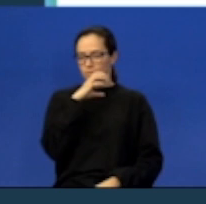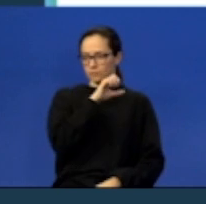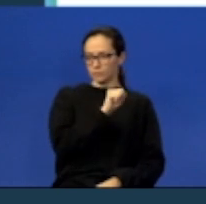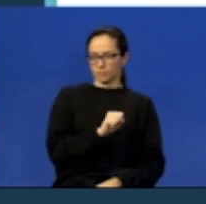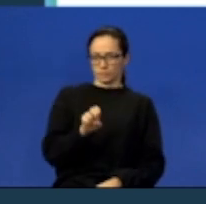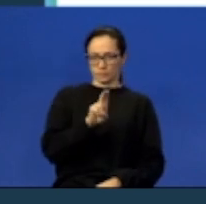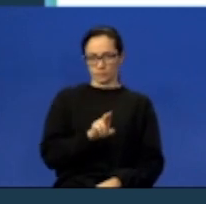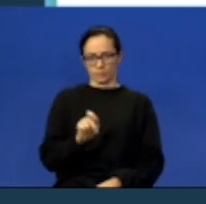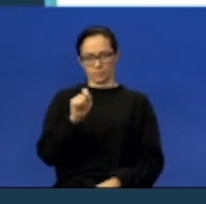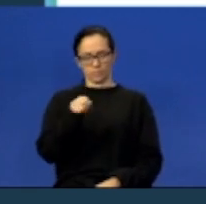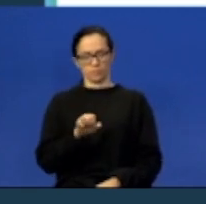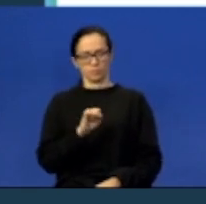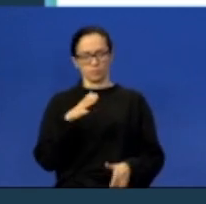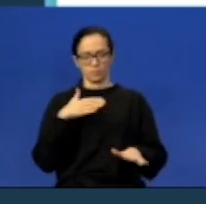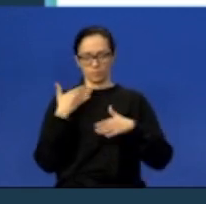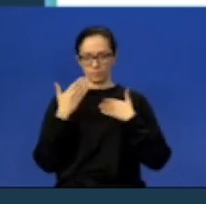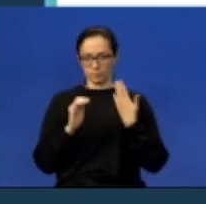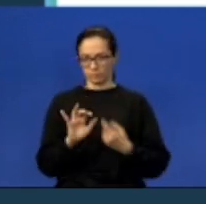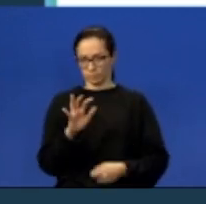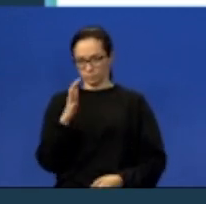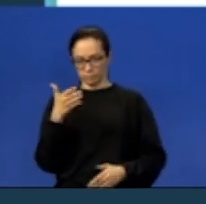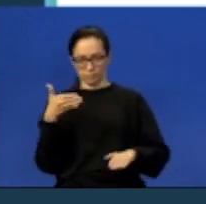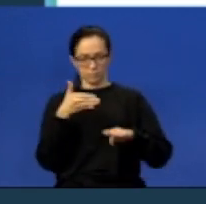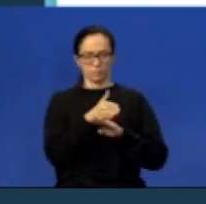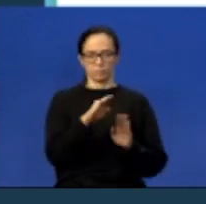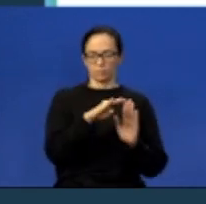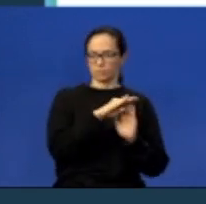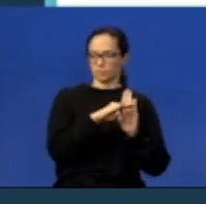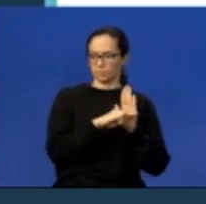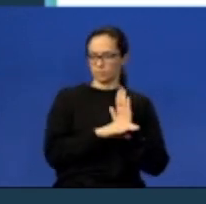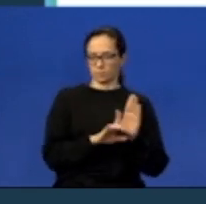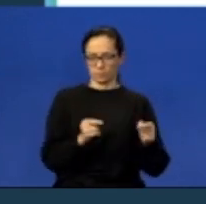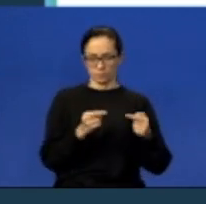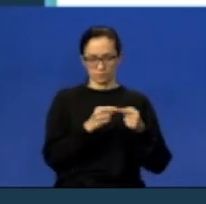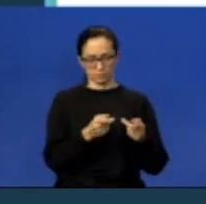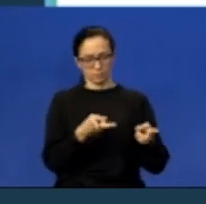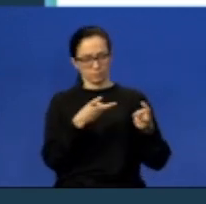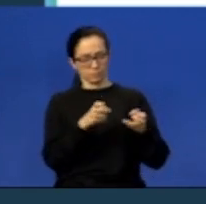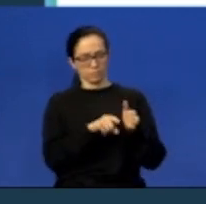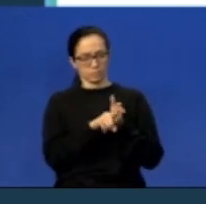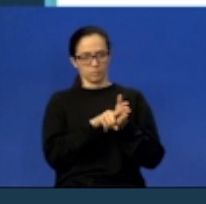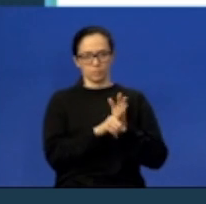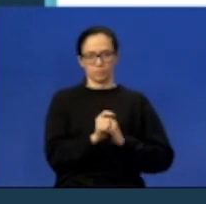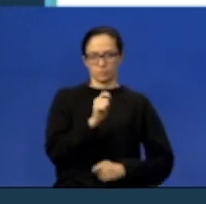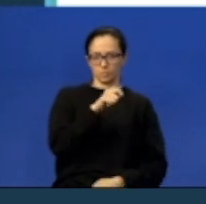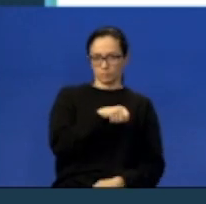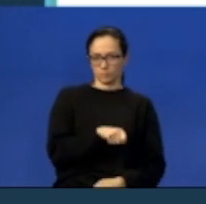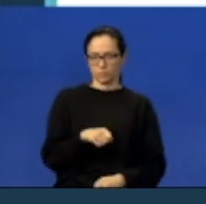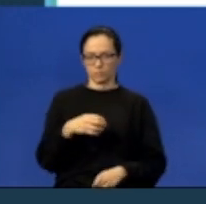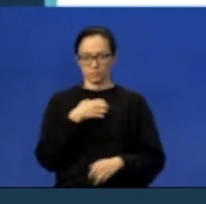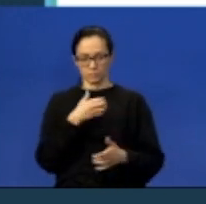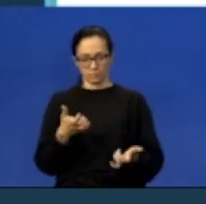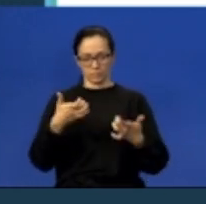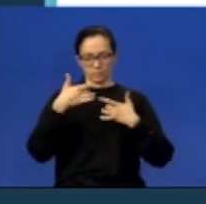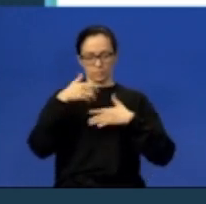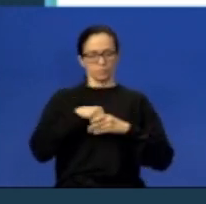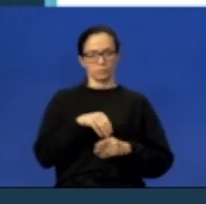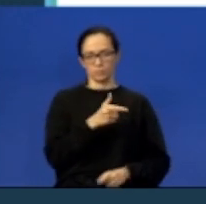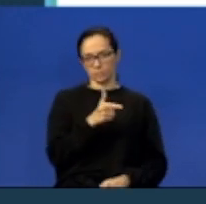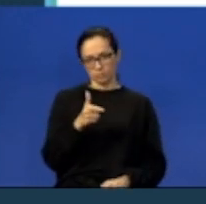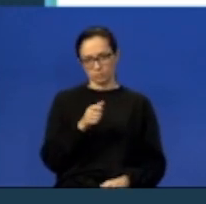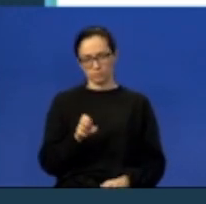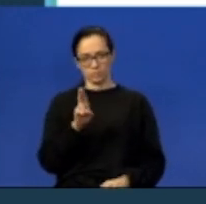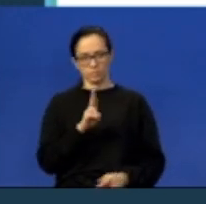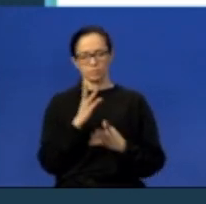utilizado principalmente nas emergências, ele permite procedimentos concomitantes, como as biópsias, e é um exame não invasivo, e ele também permite o uso